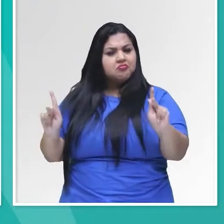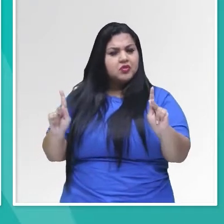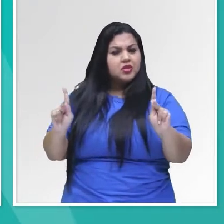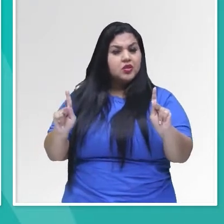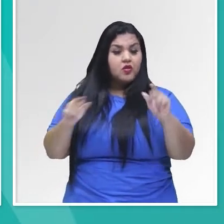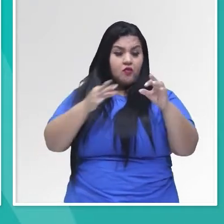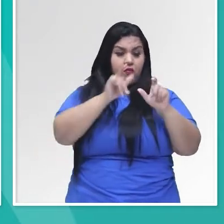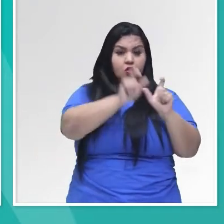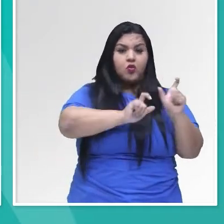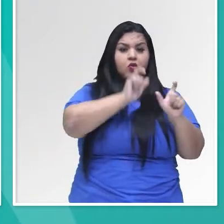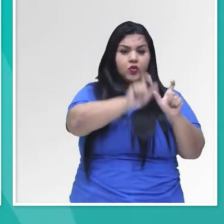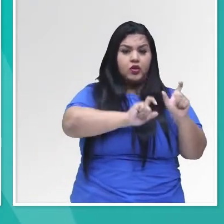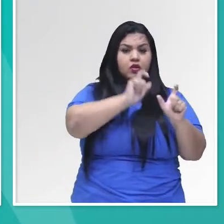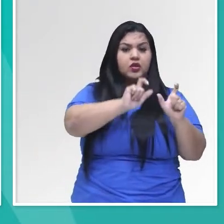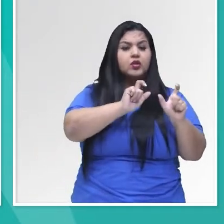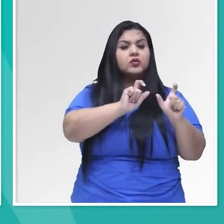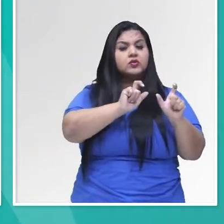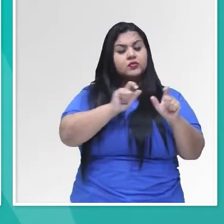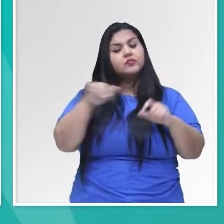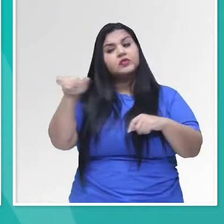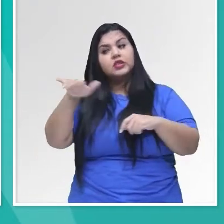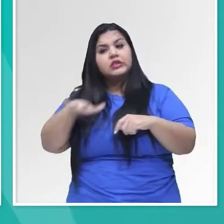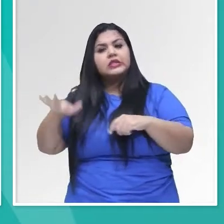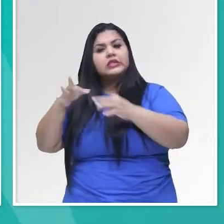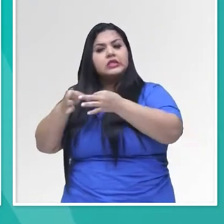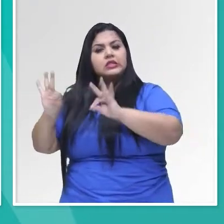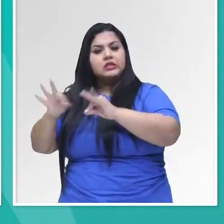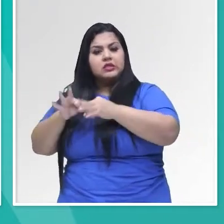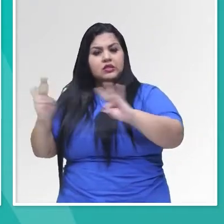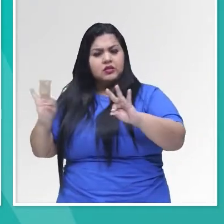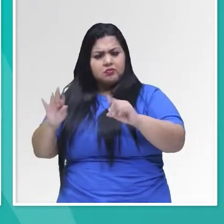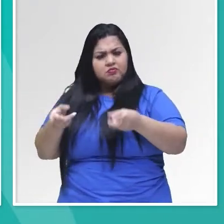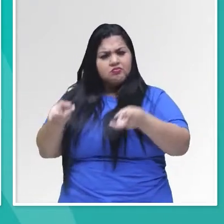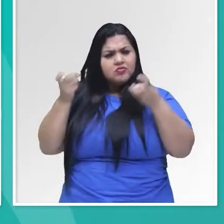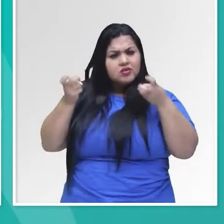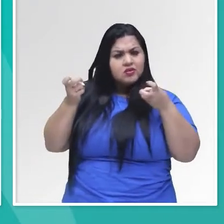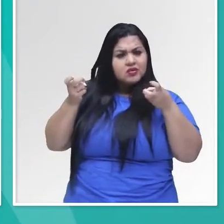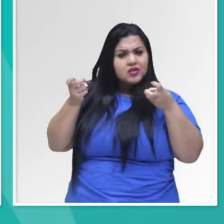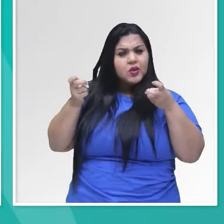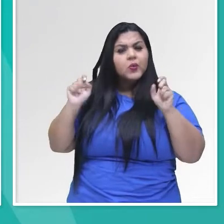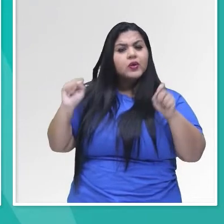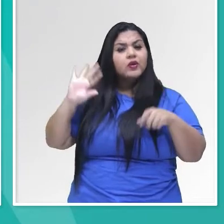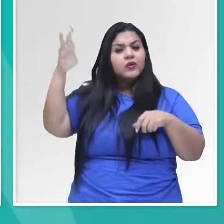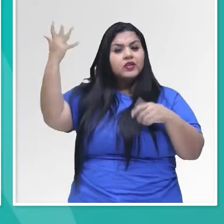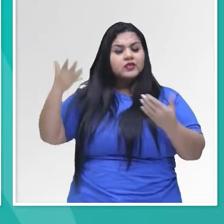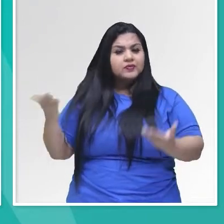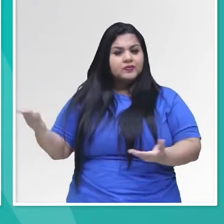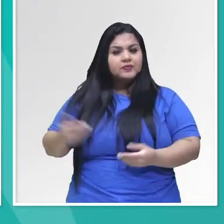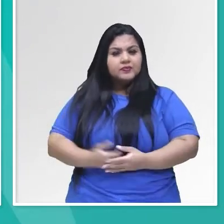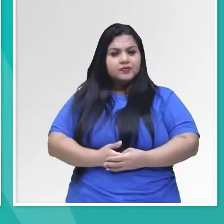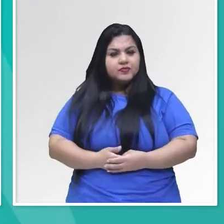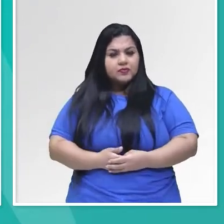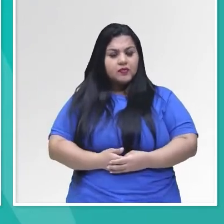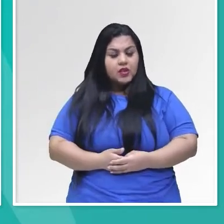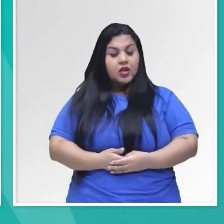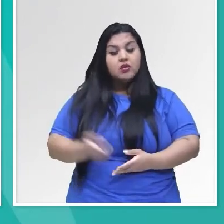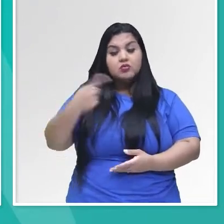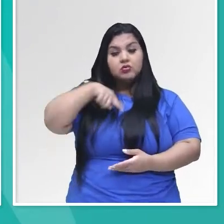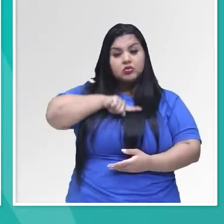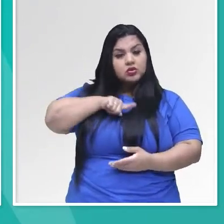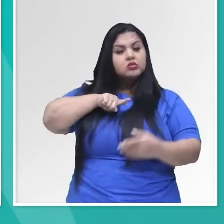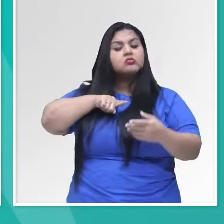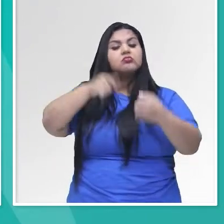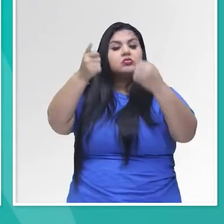da morfologia, o campo da sintaxe, percebeu? Olha o que acontece aí, tá? Então, quando nós falamos